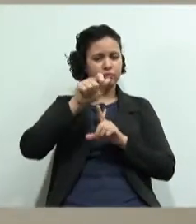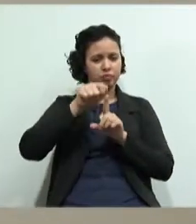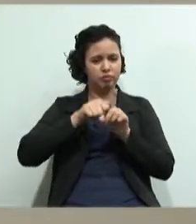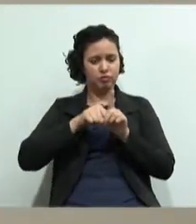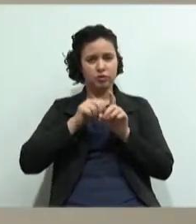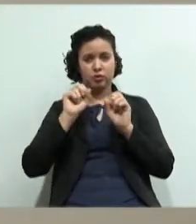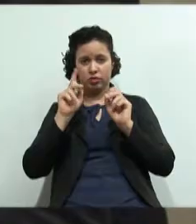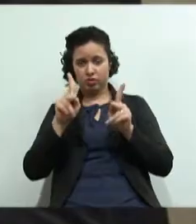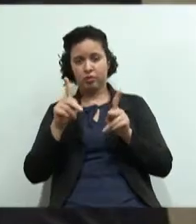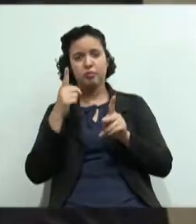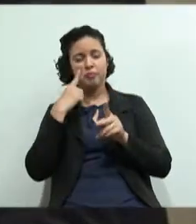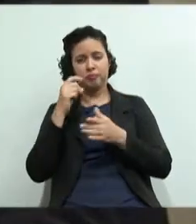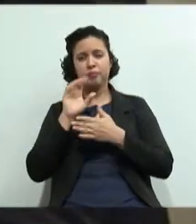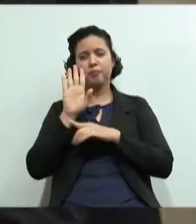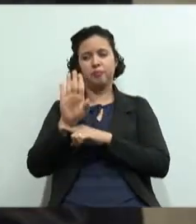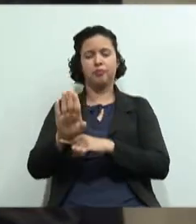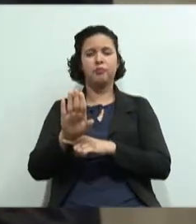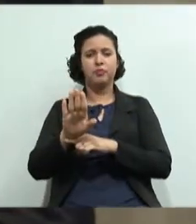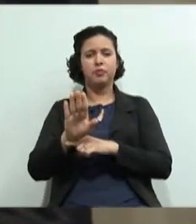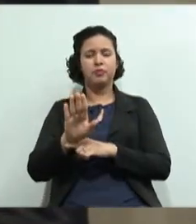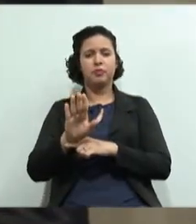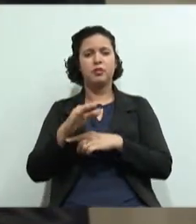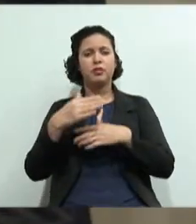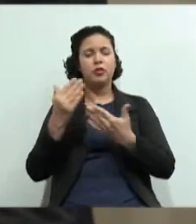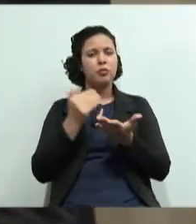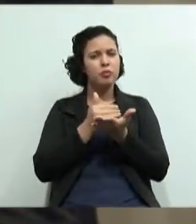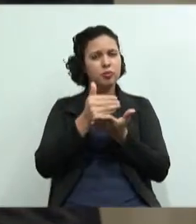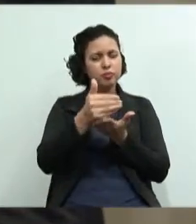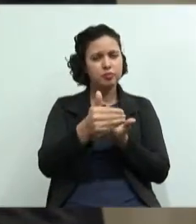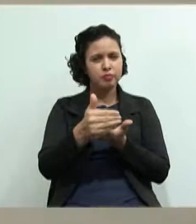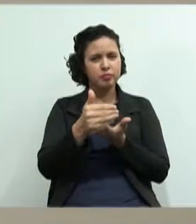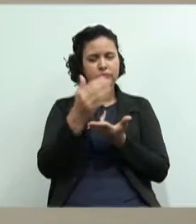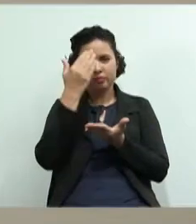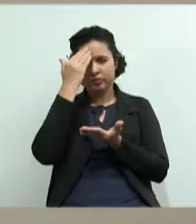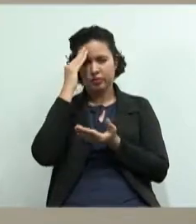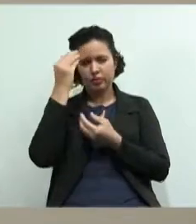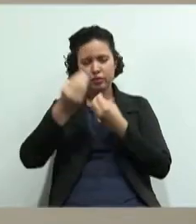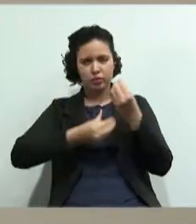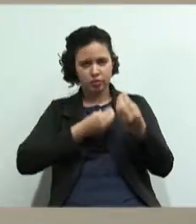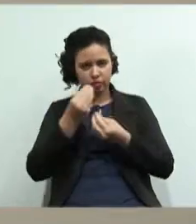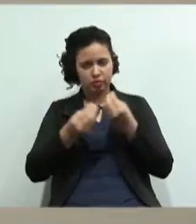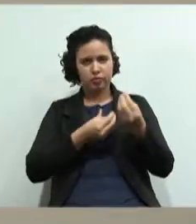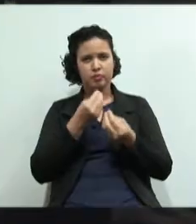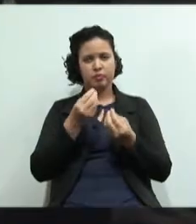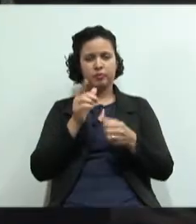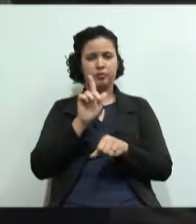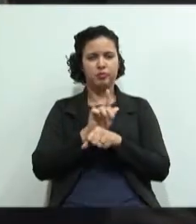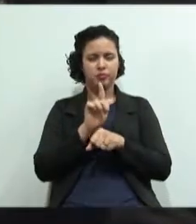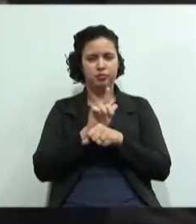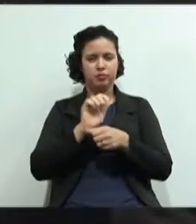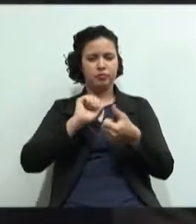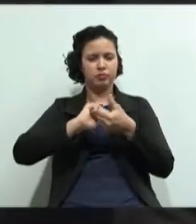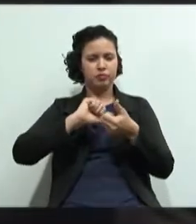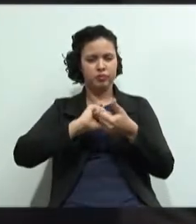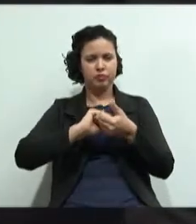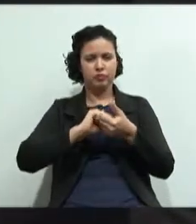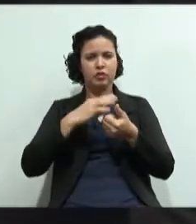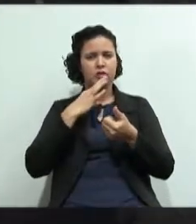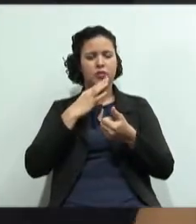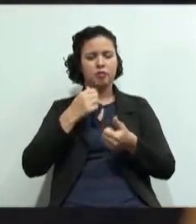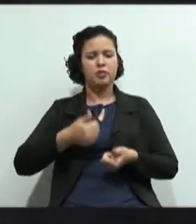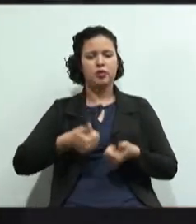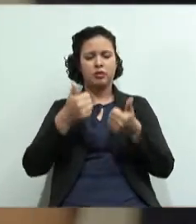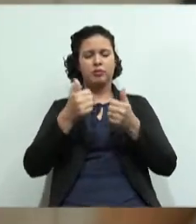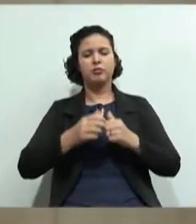fazer o possível para ajudar. Que bom. Então, faz o seguinte, começa entendendo como que funciona a gestão de qualidade e conhecendo melhor o setor. Tá bom?